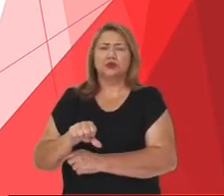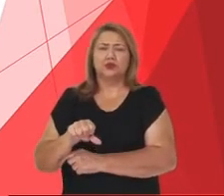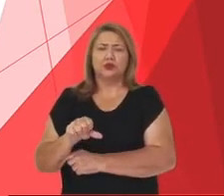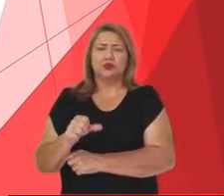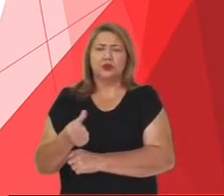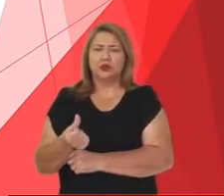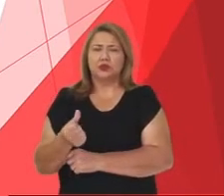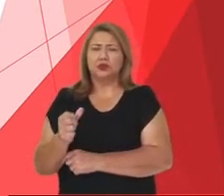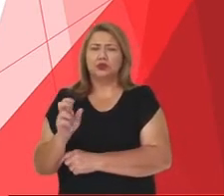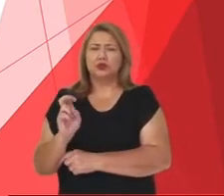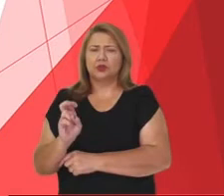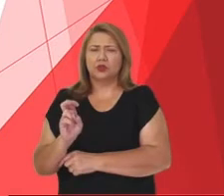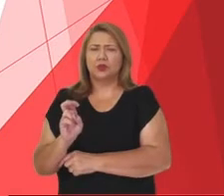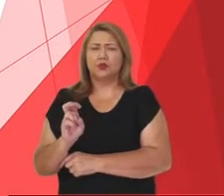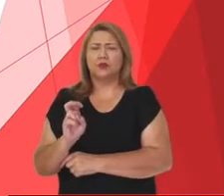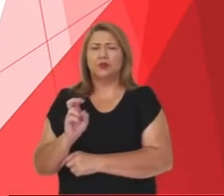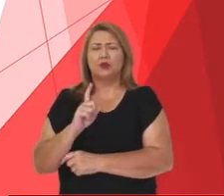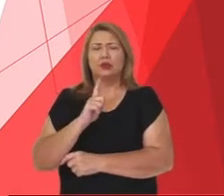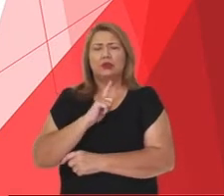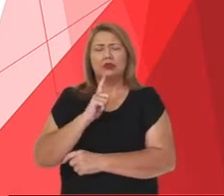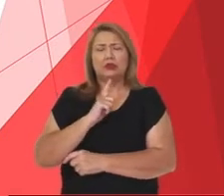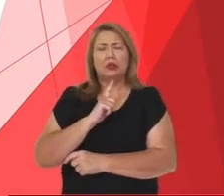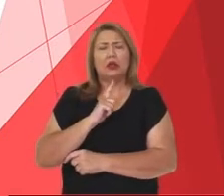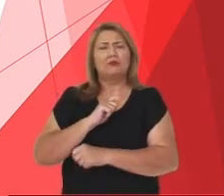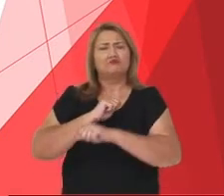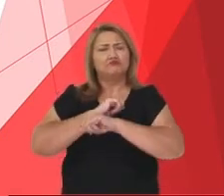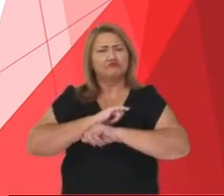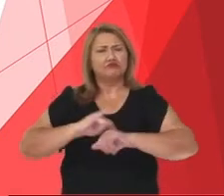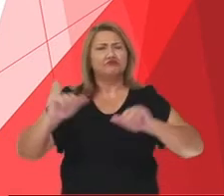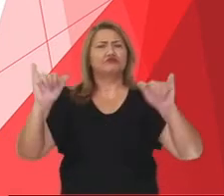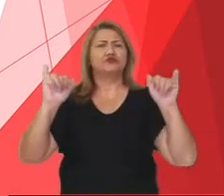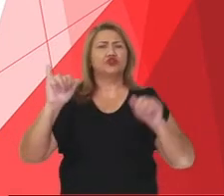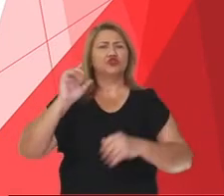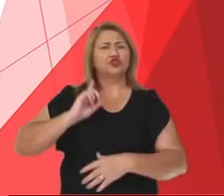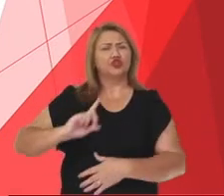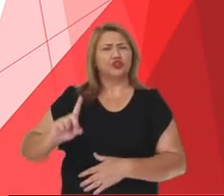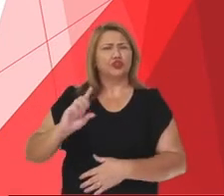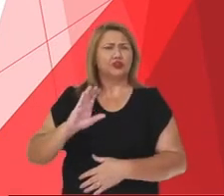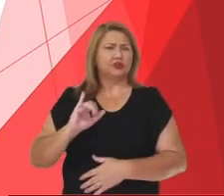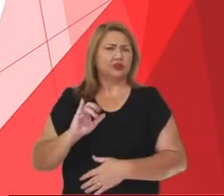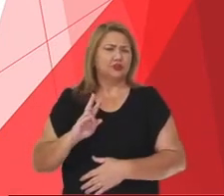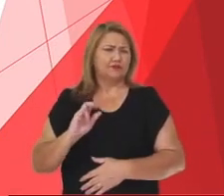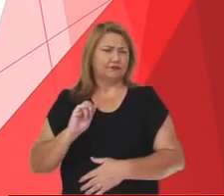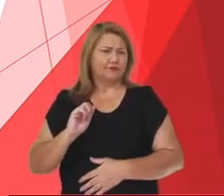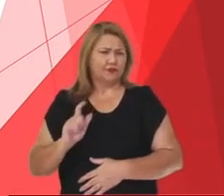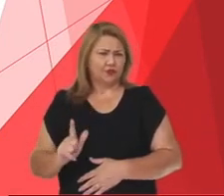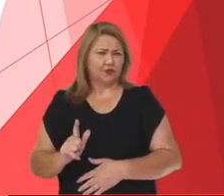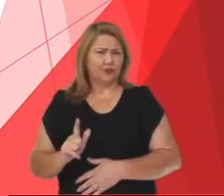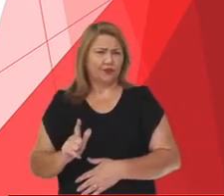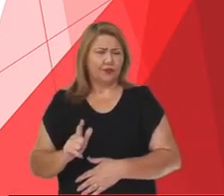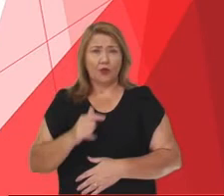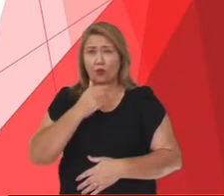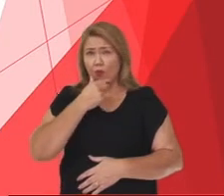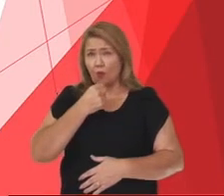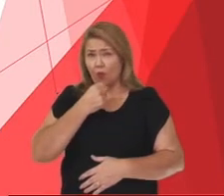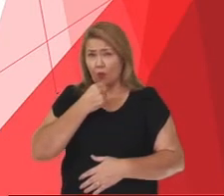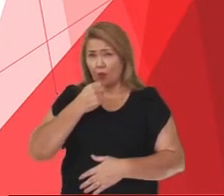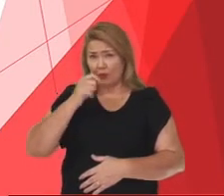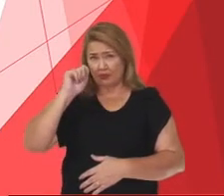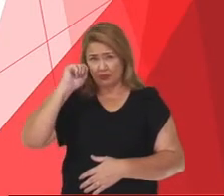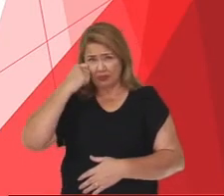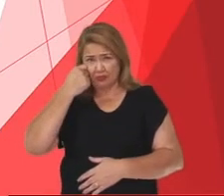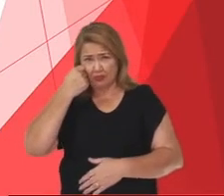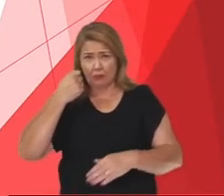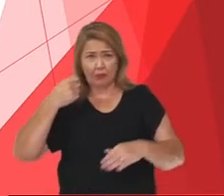dos Direitos Civis. Havia uma forte segregação racial nos Estados Unidos. Homens negros não poderiam frequentar o